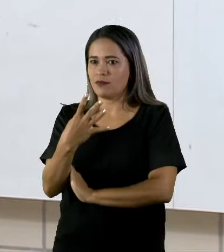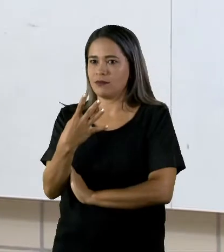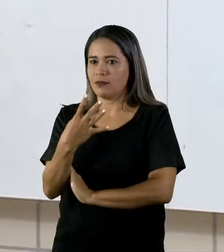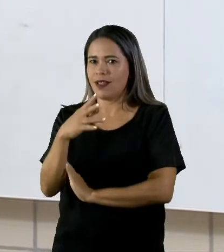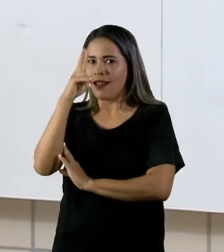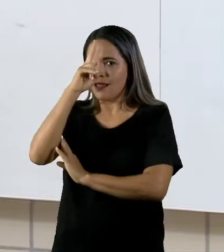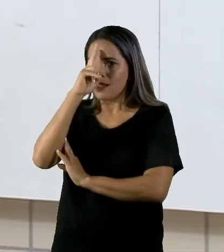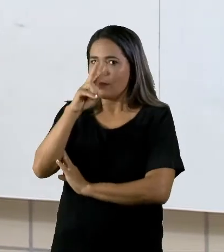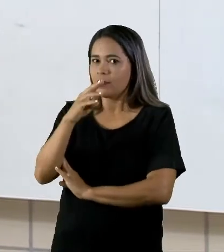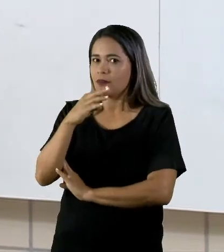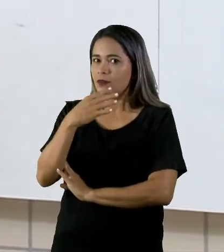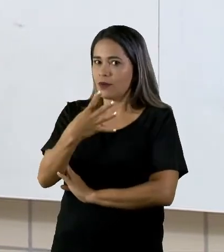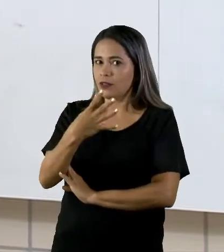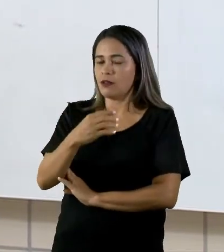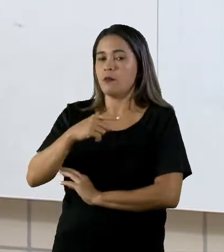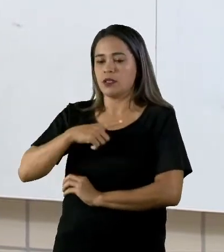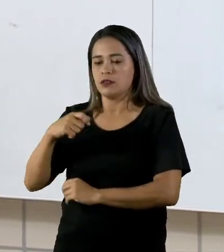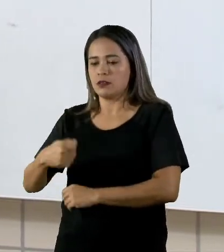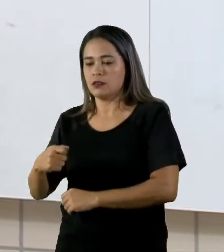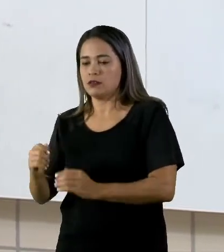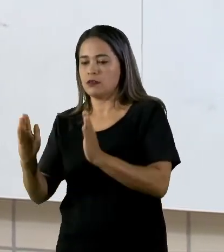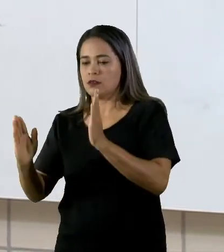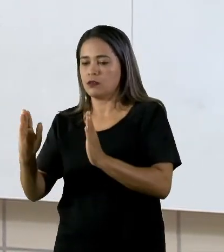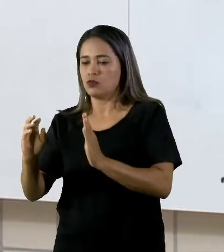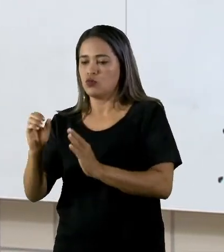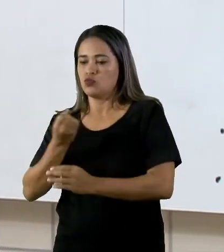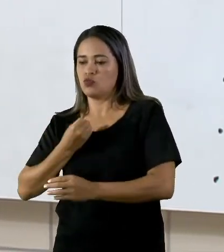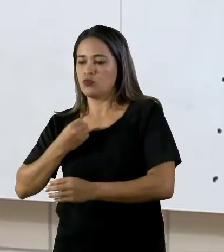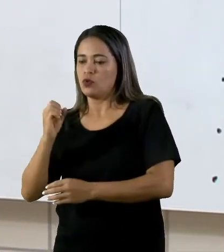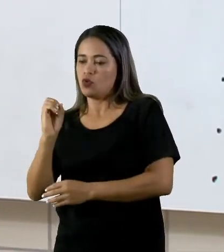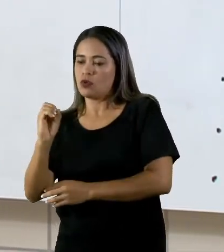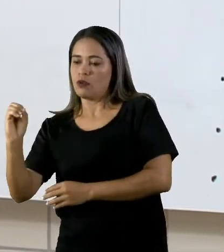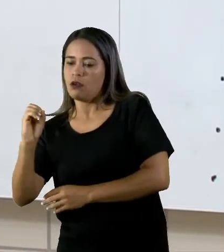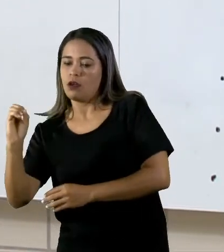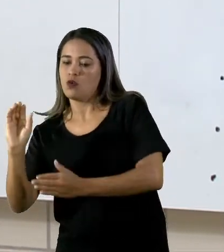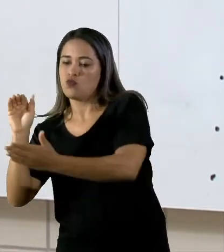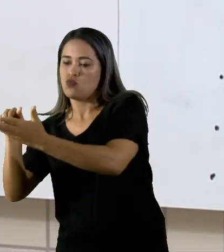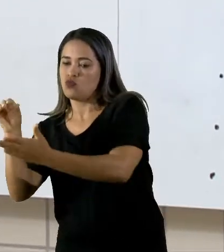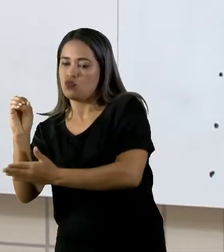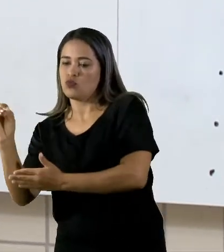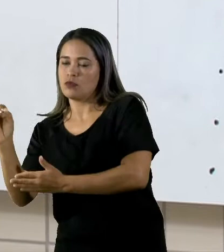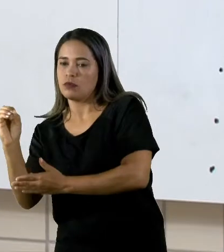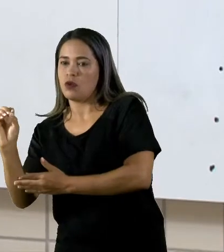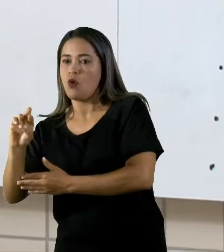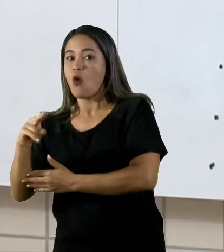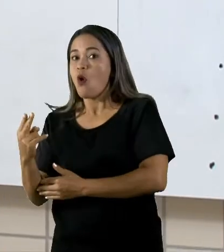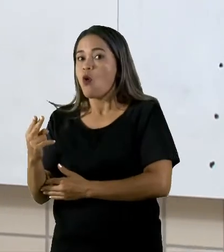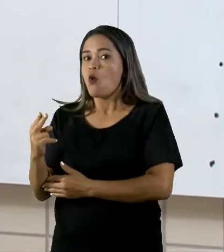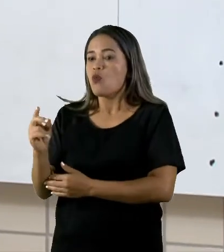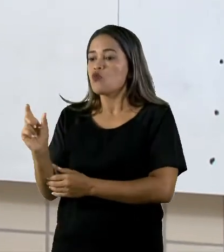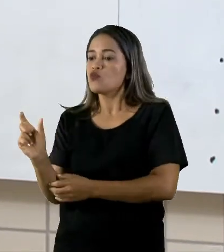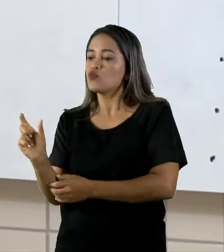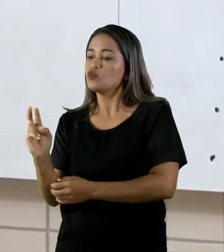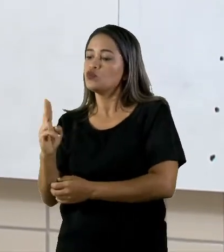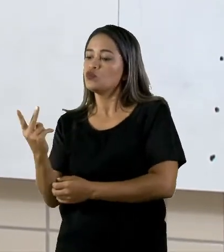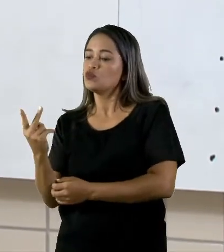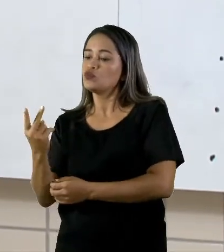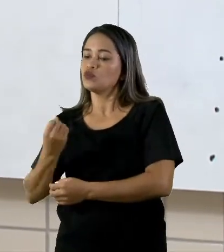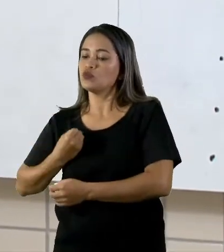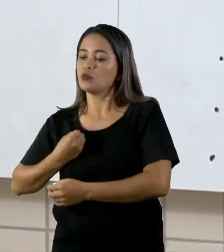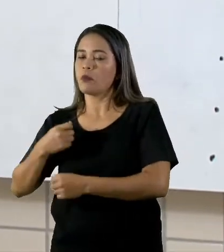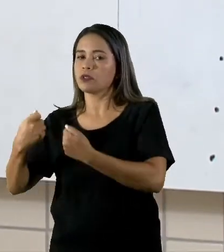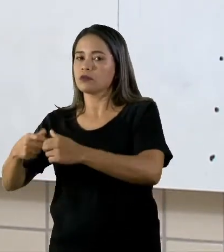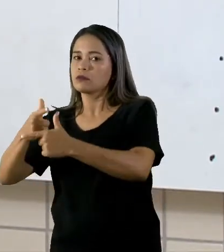lembra, tinha que ter 2 zeros aqui, ou os dois últimos números serem divisíveis por